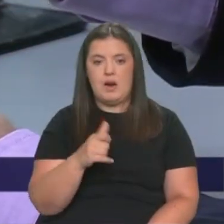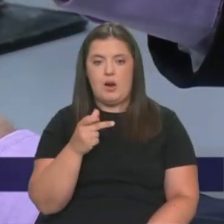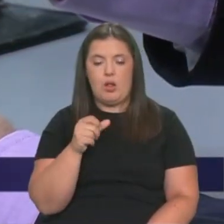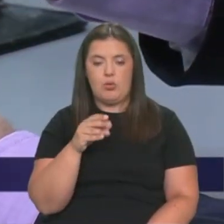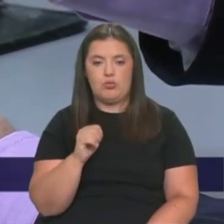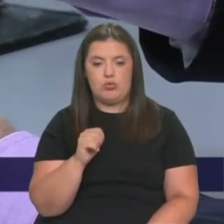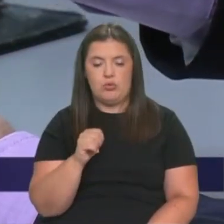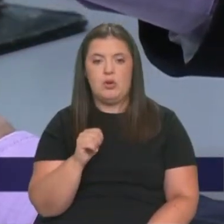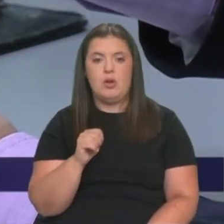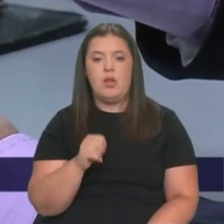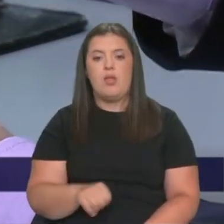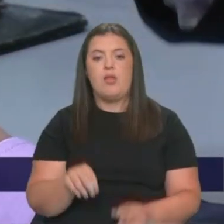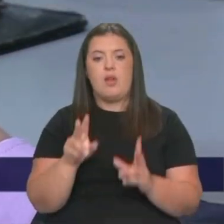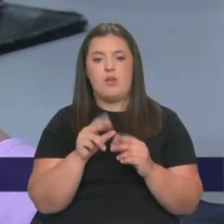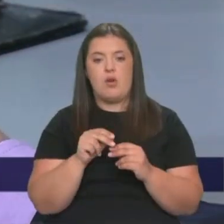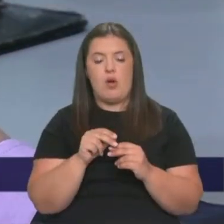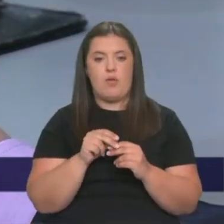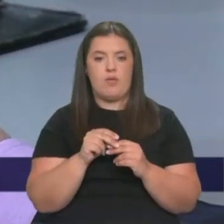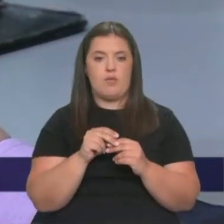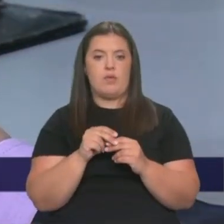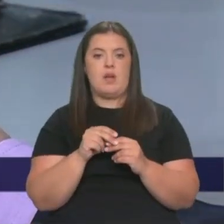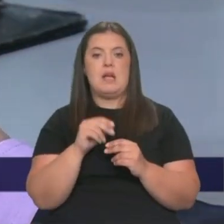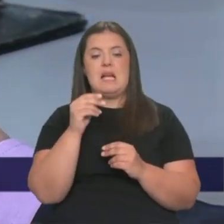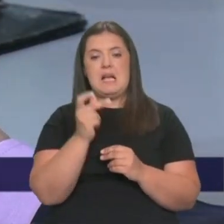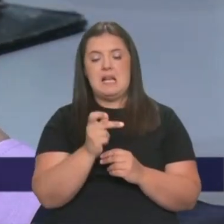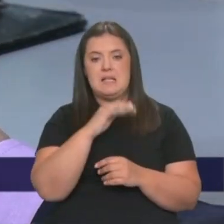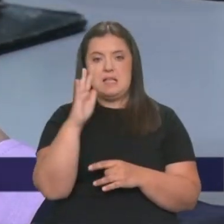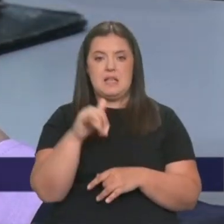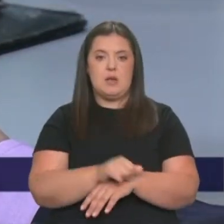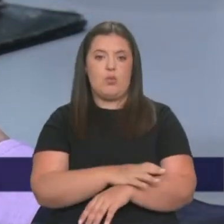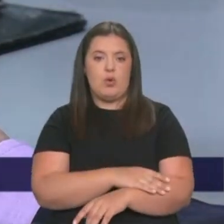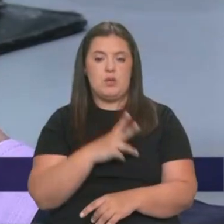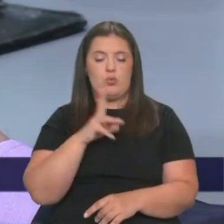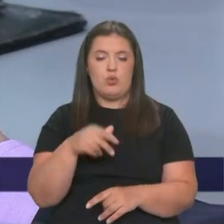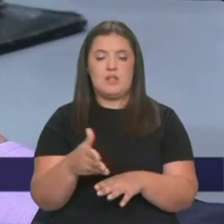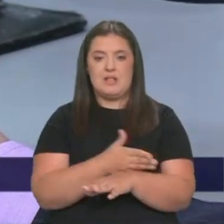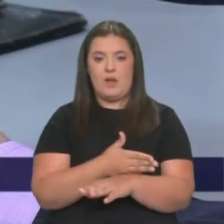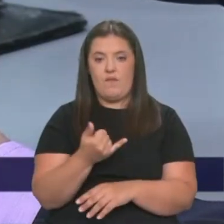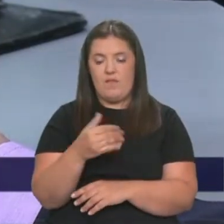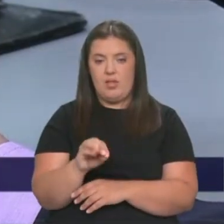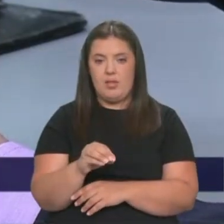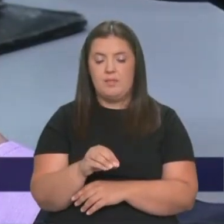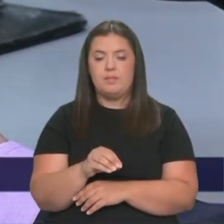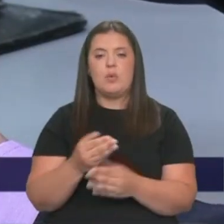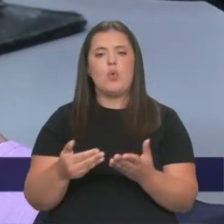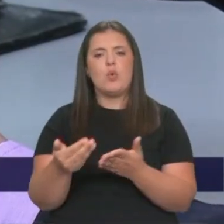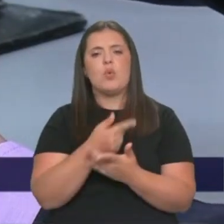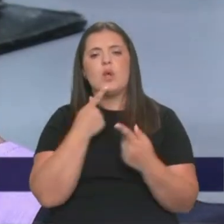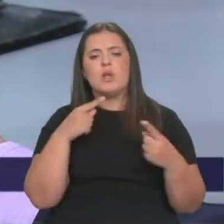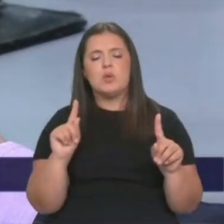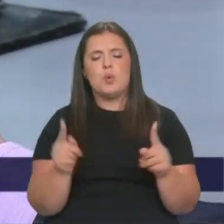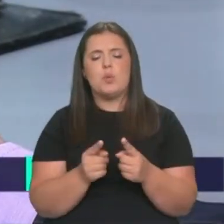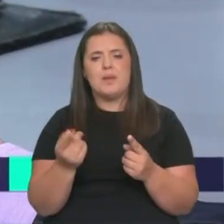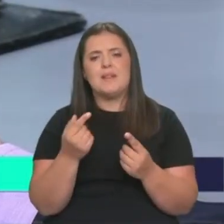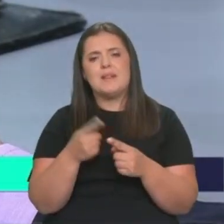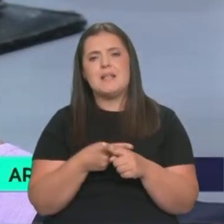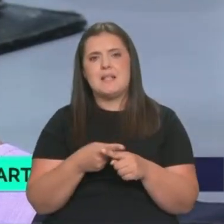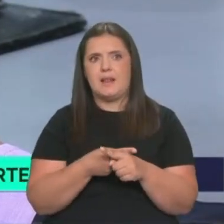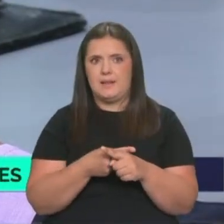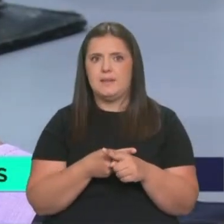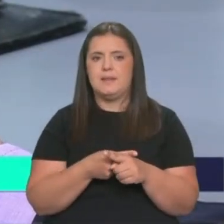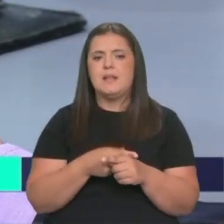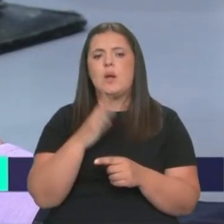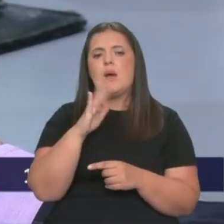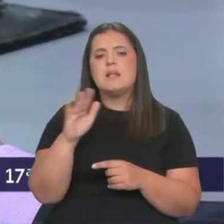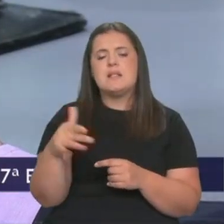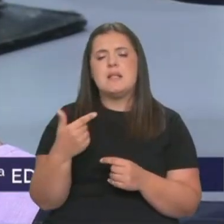da Nova Mimosa, a ciência na poesia portuguesa do século XX, um apanhado também, um resumo muito interessante de como é que a ciência